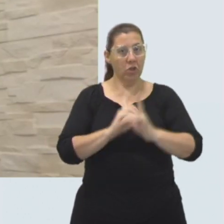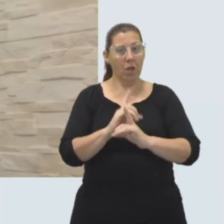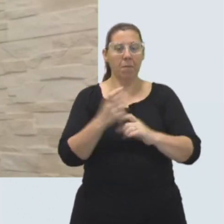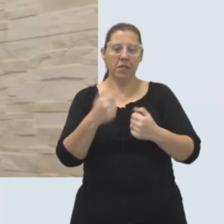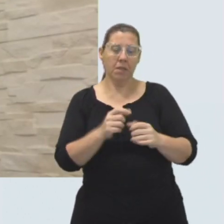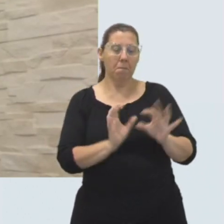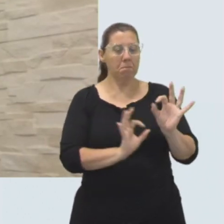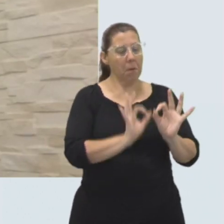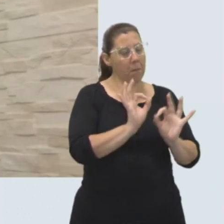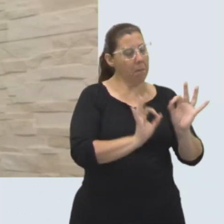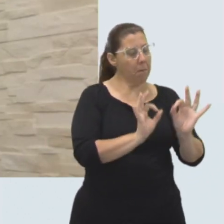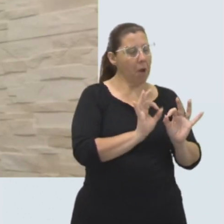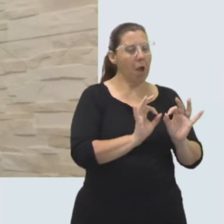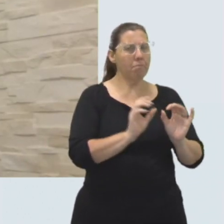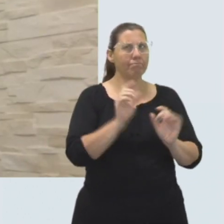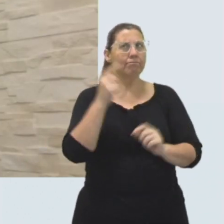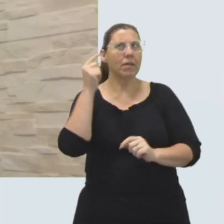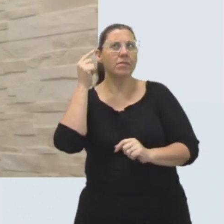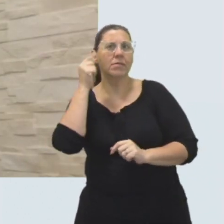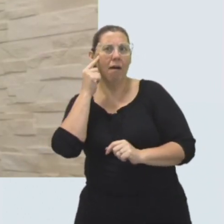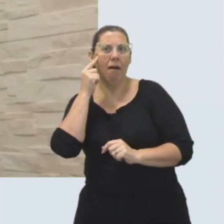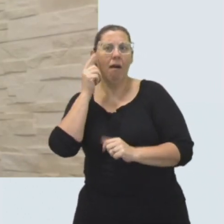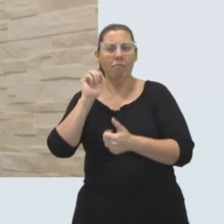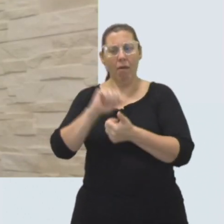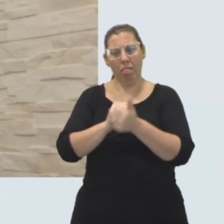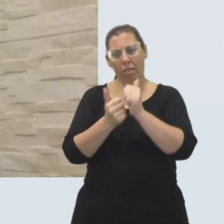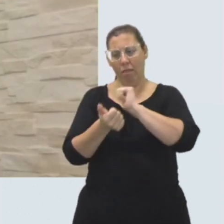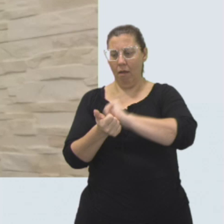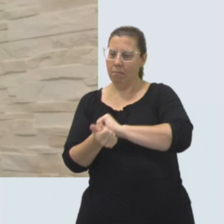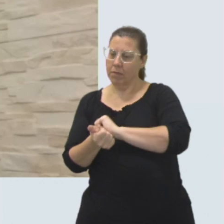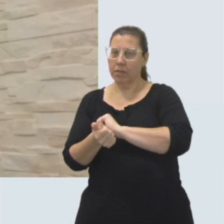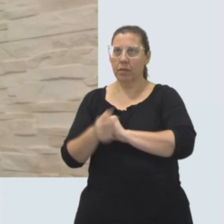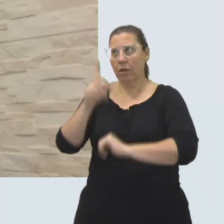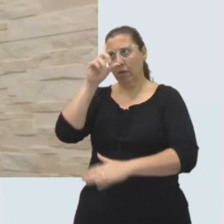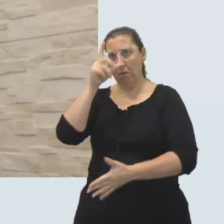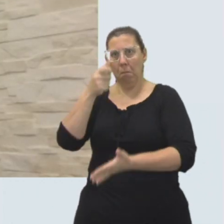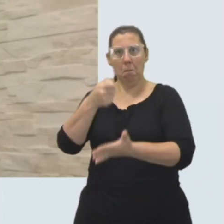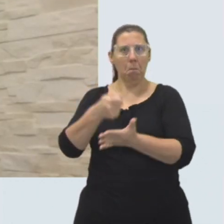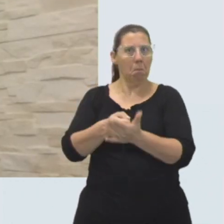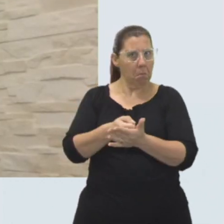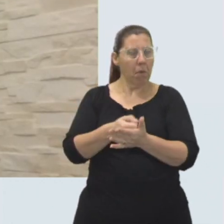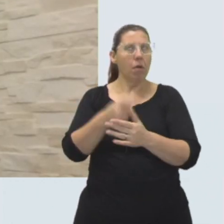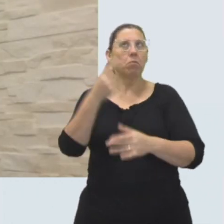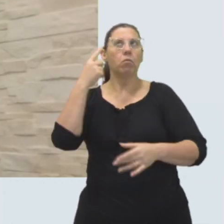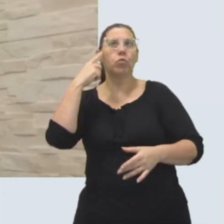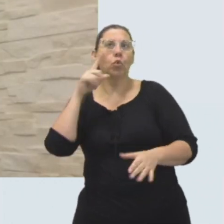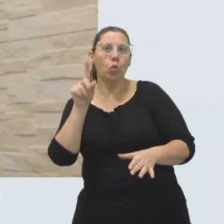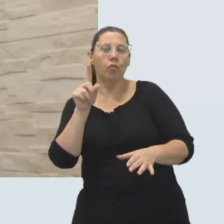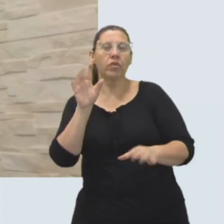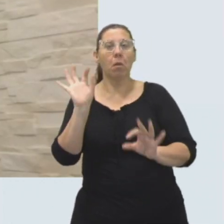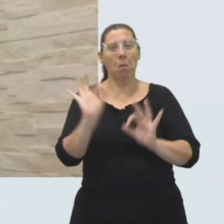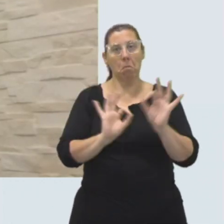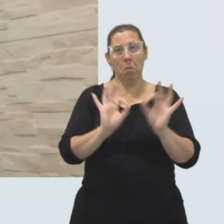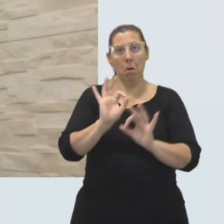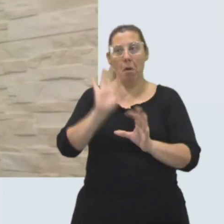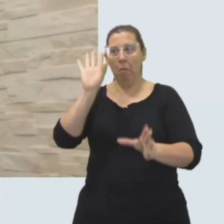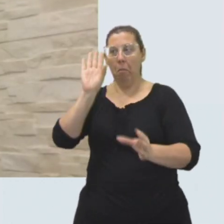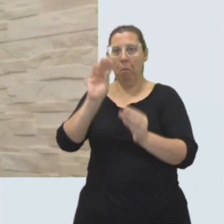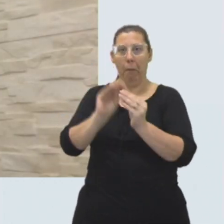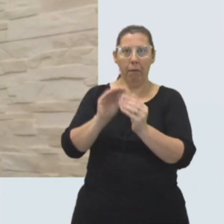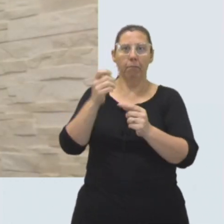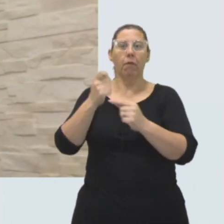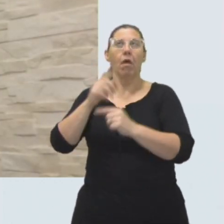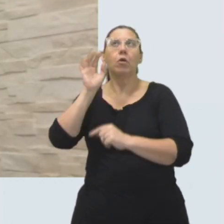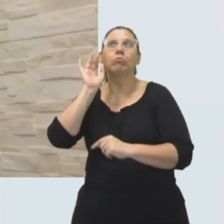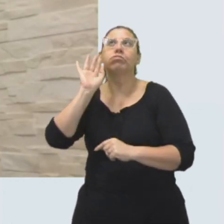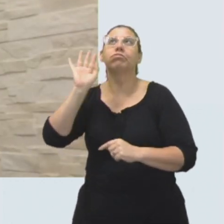planejar, organizar, elaborar uma solução de um problema, de um questionamento, um conflito, precisa ser criativo